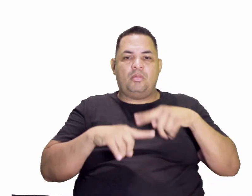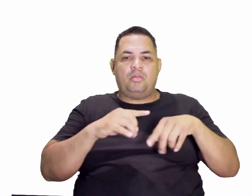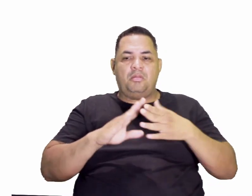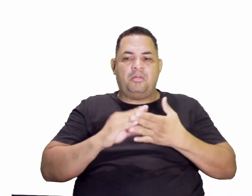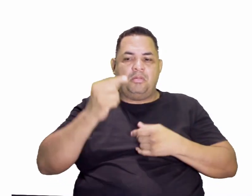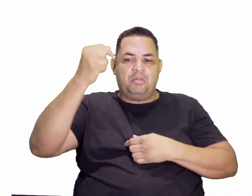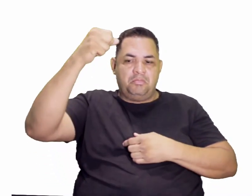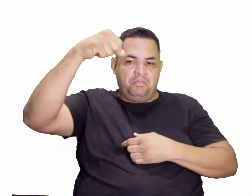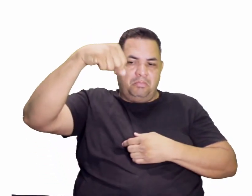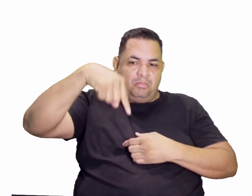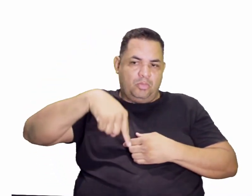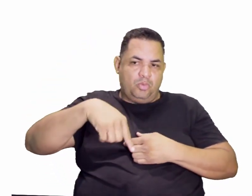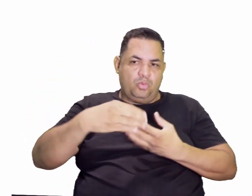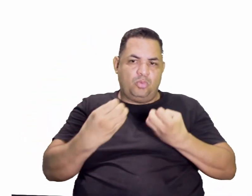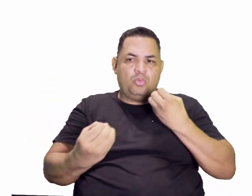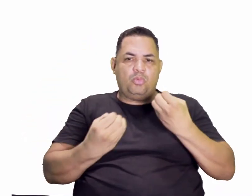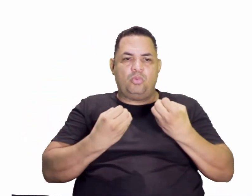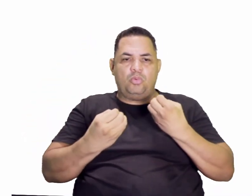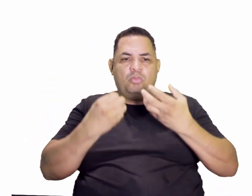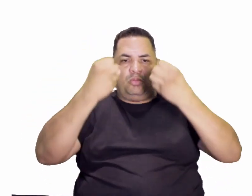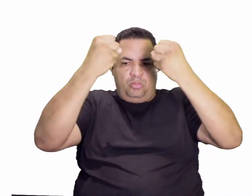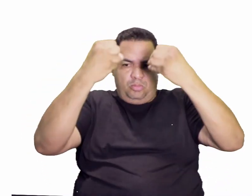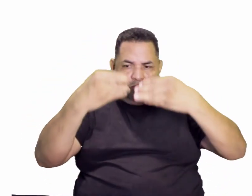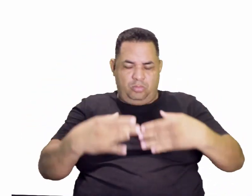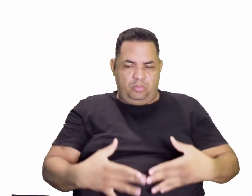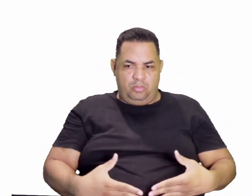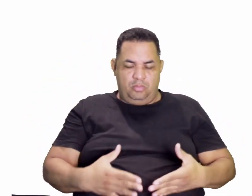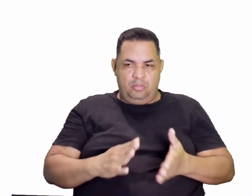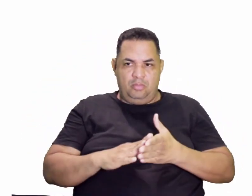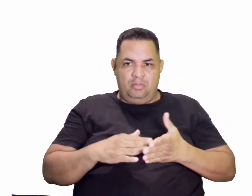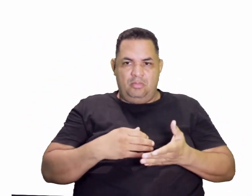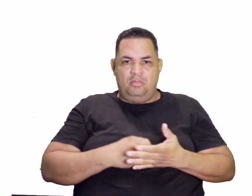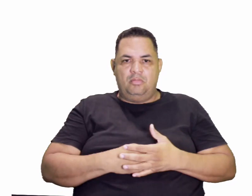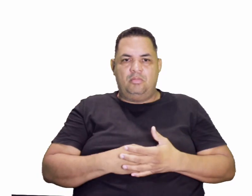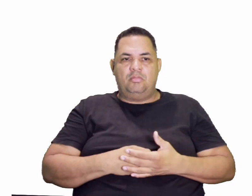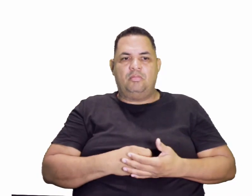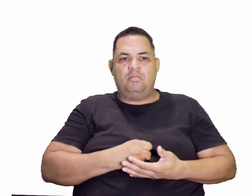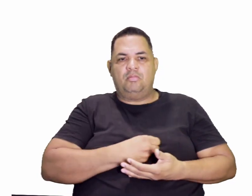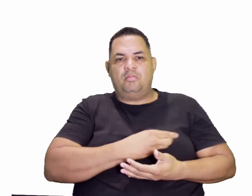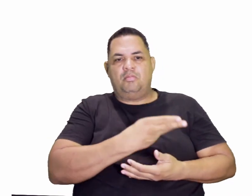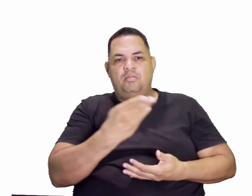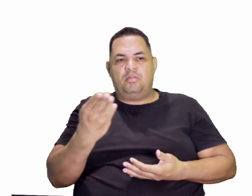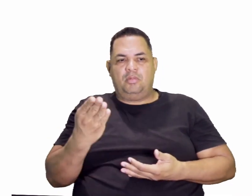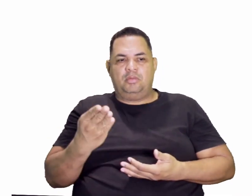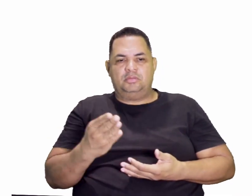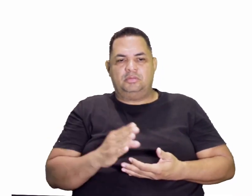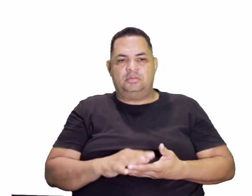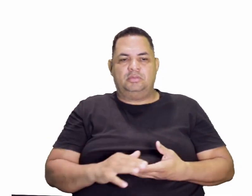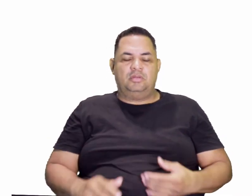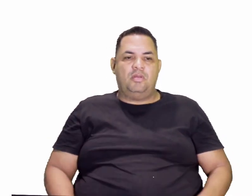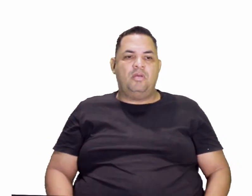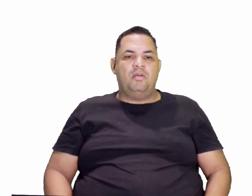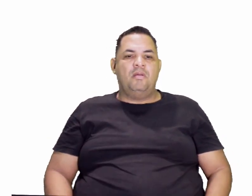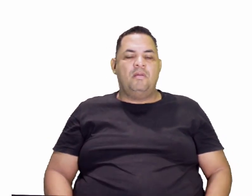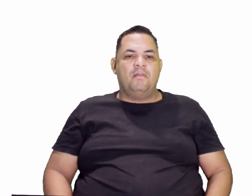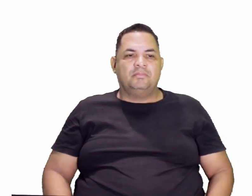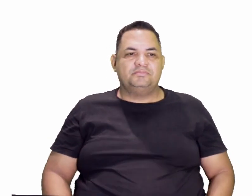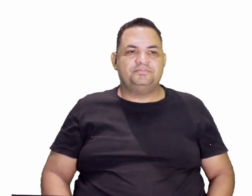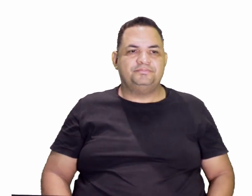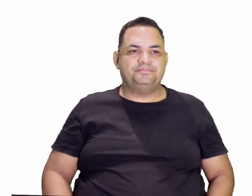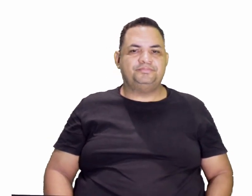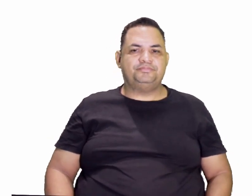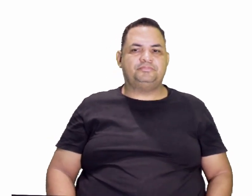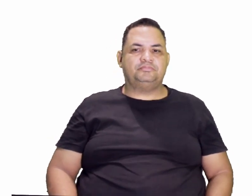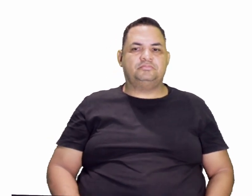corpos caem, mas como? Explicação quantitativa, que é o quantidade. Eles caem. Então